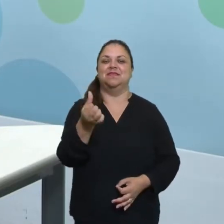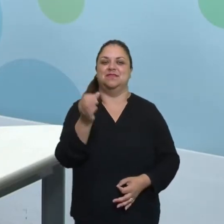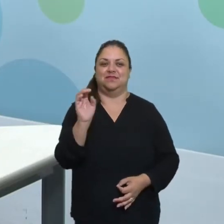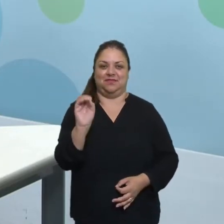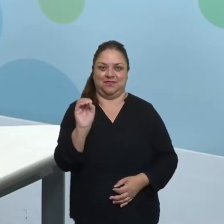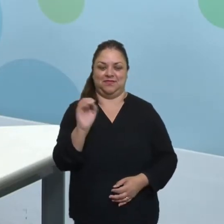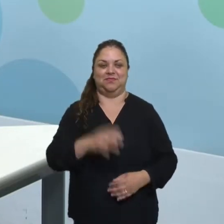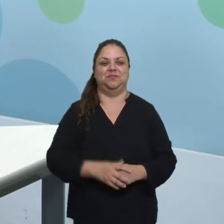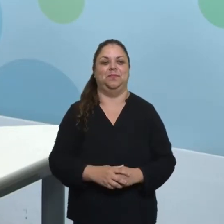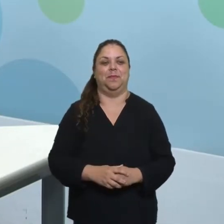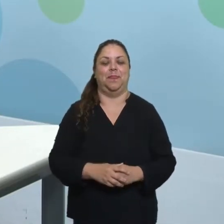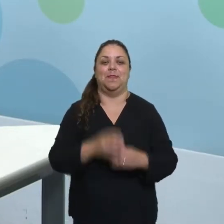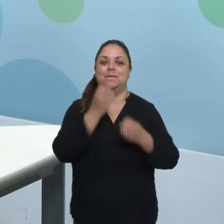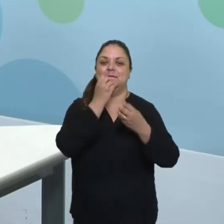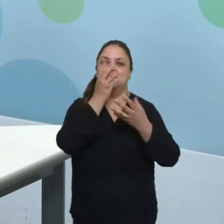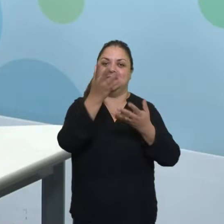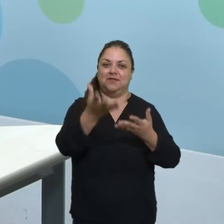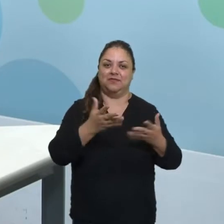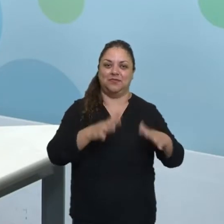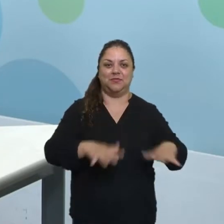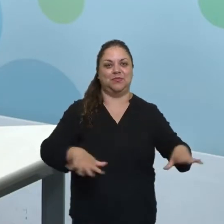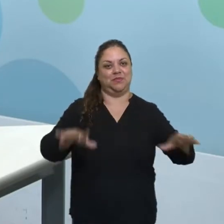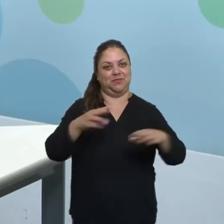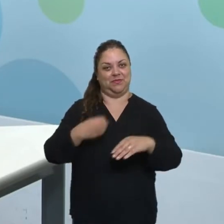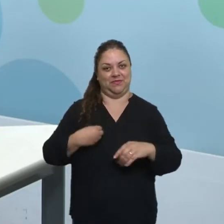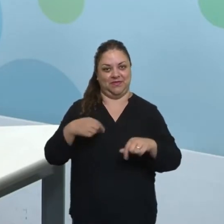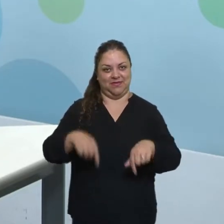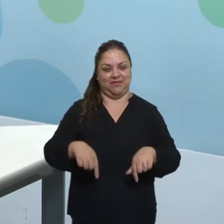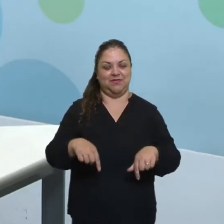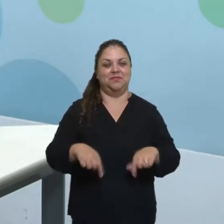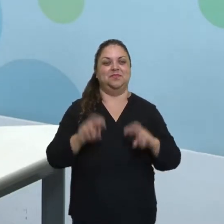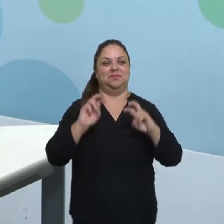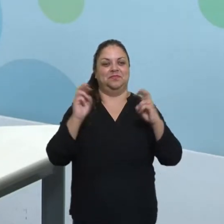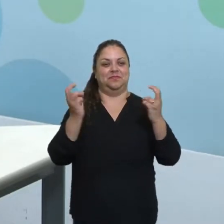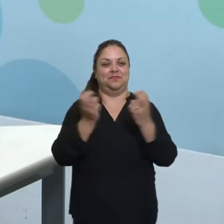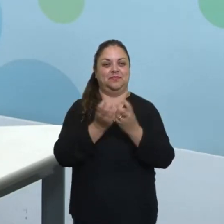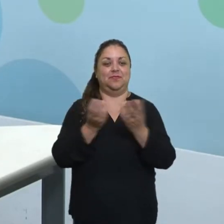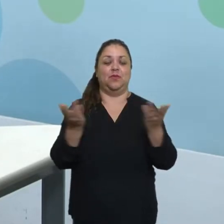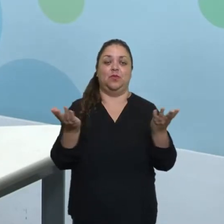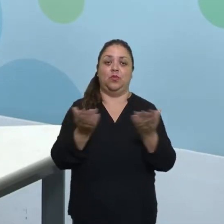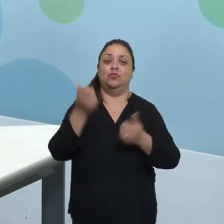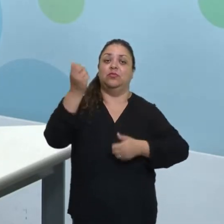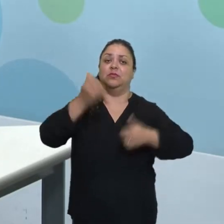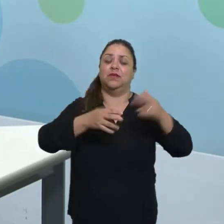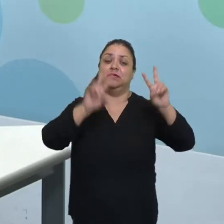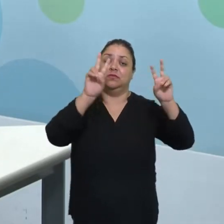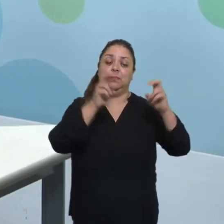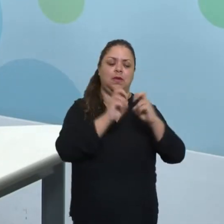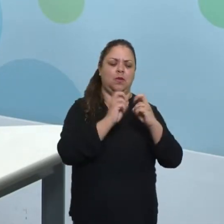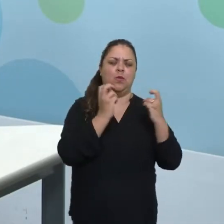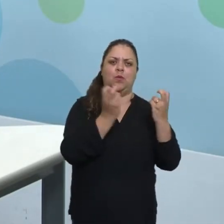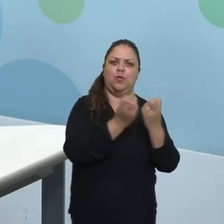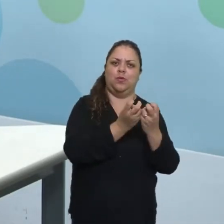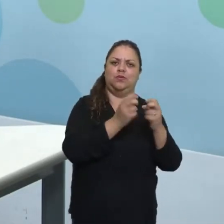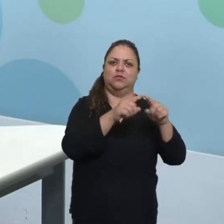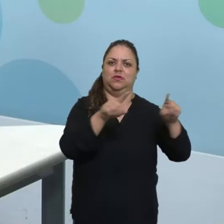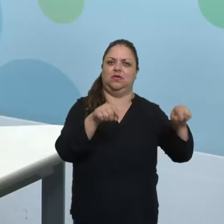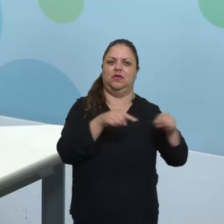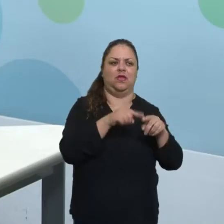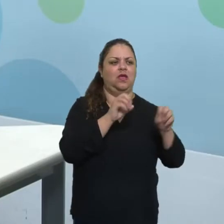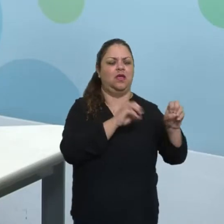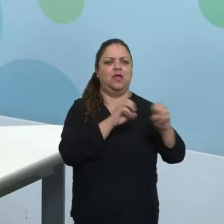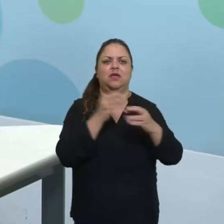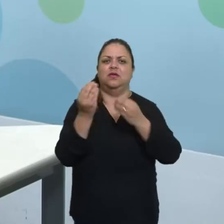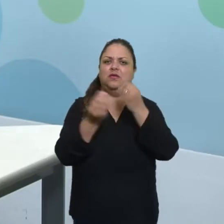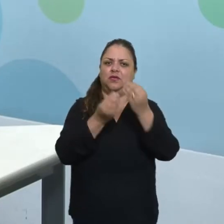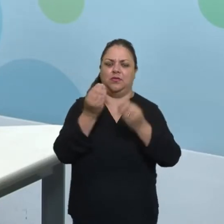sejam todos bem-vindos então essa TPC e a gente vai falar um pouquinho hoje sobre conselho de classe então para isso gostaria de